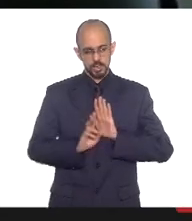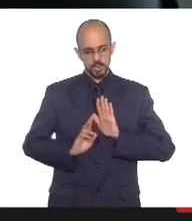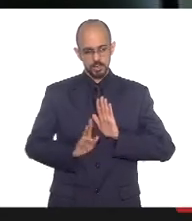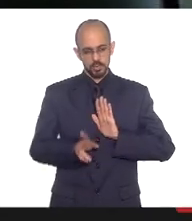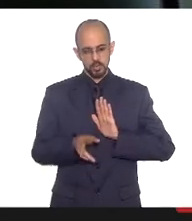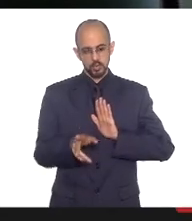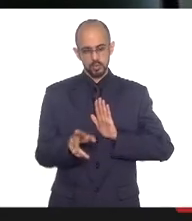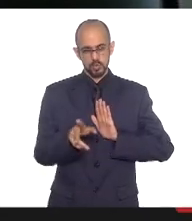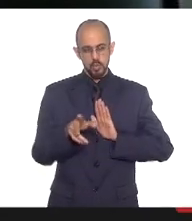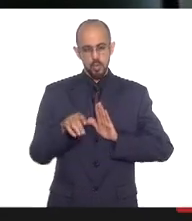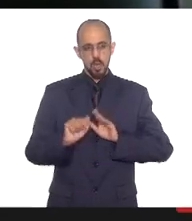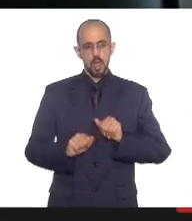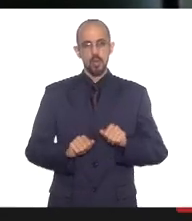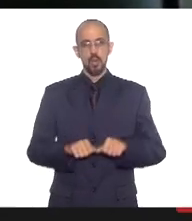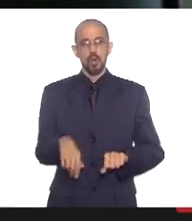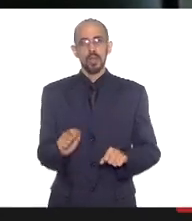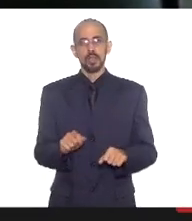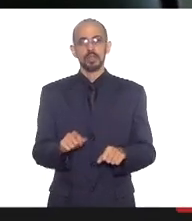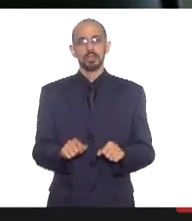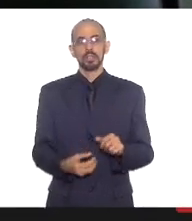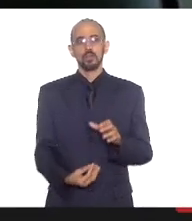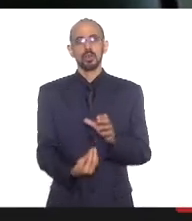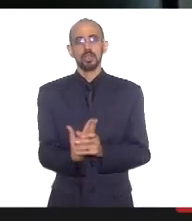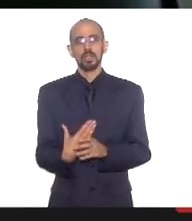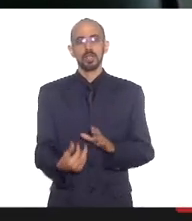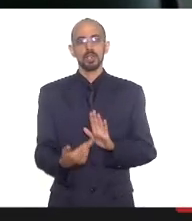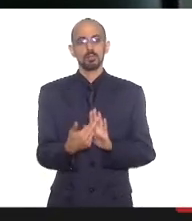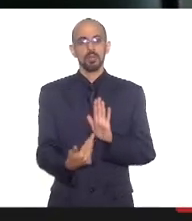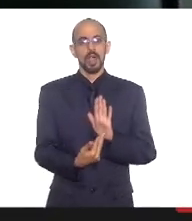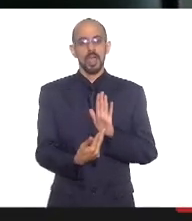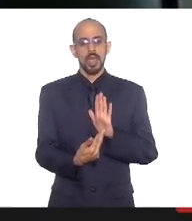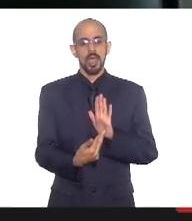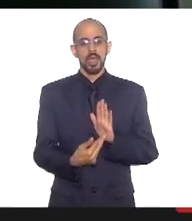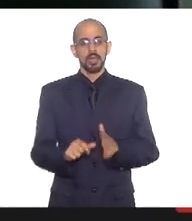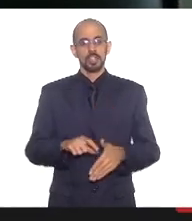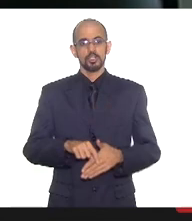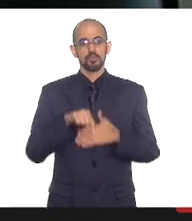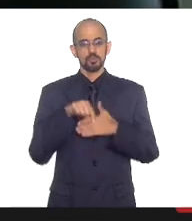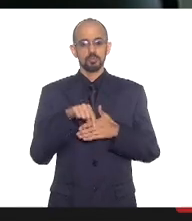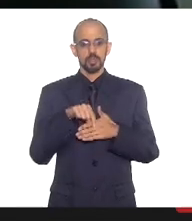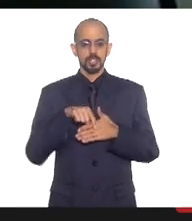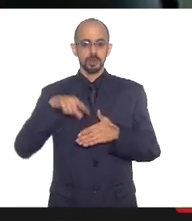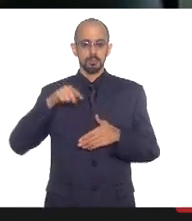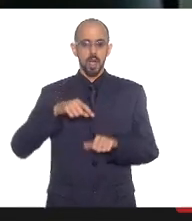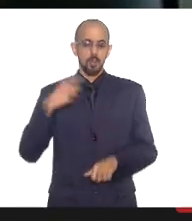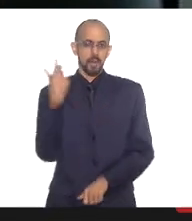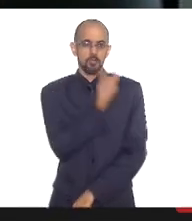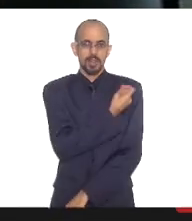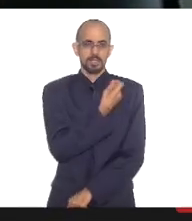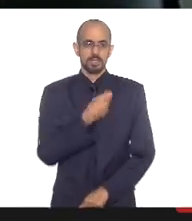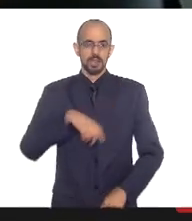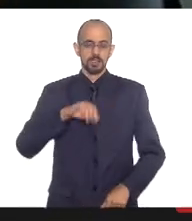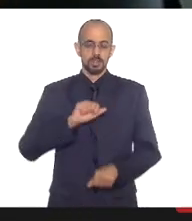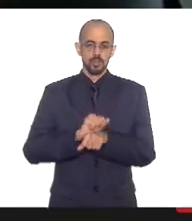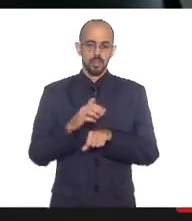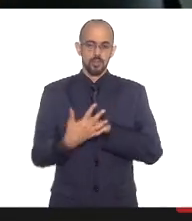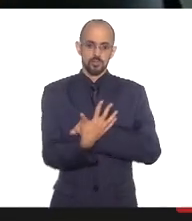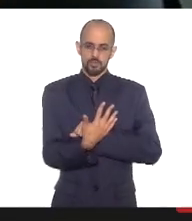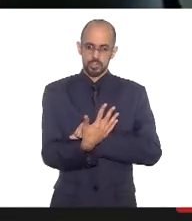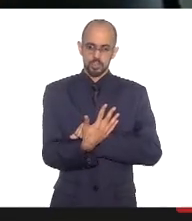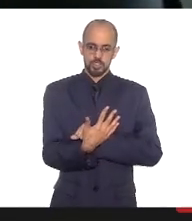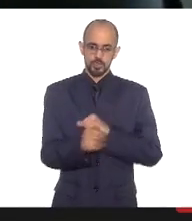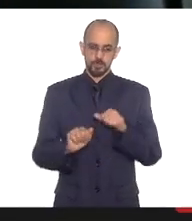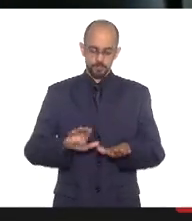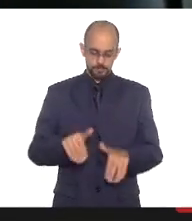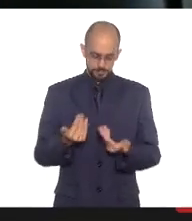andamentos que estabelecer um critério de prioridade na vacinação da cor vídeo 19